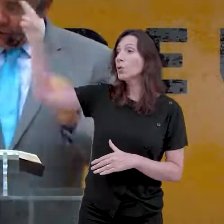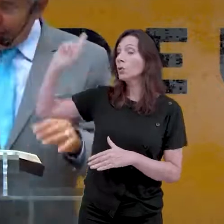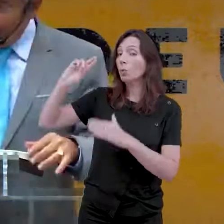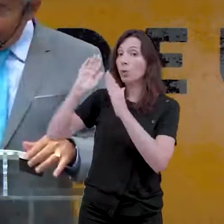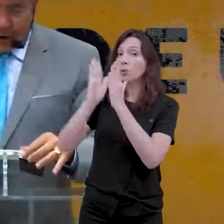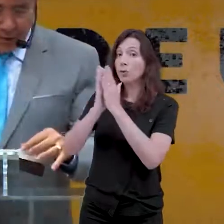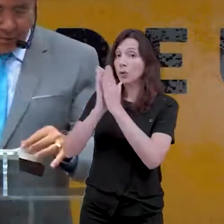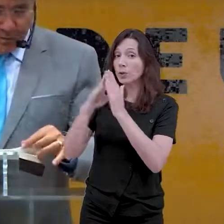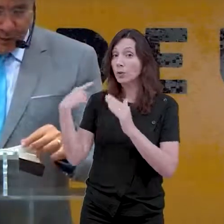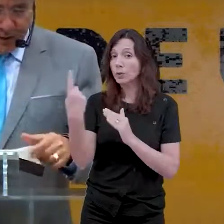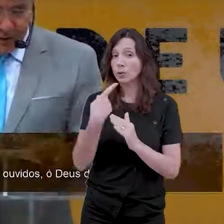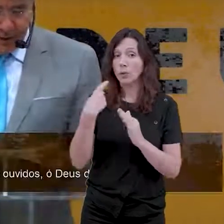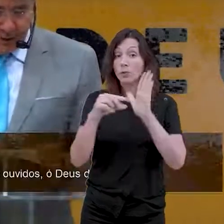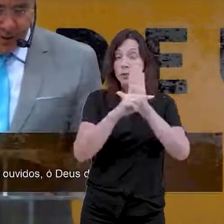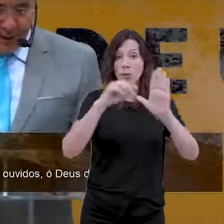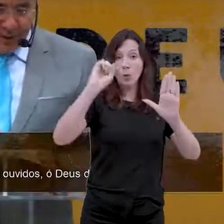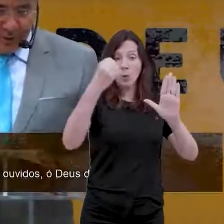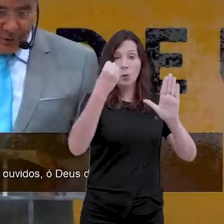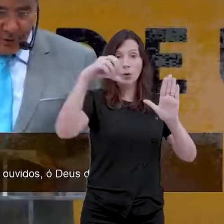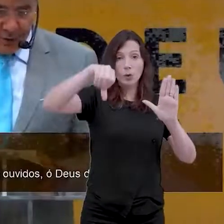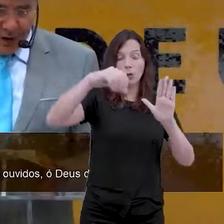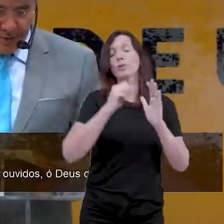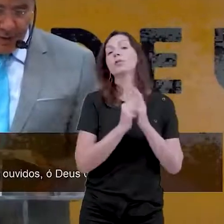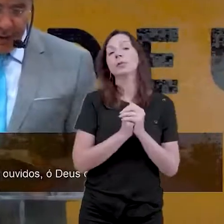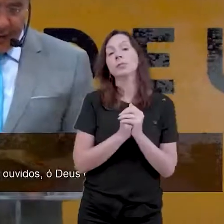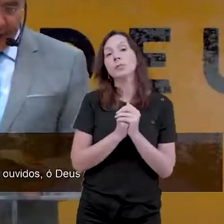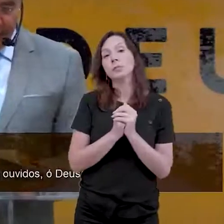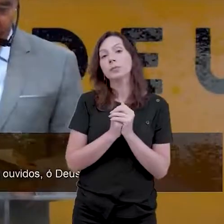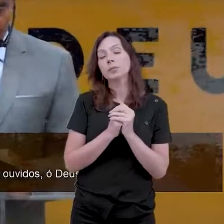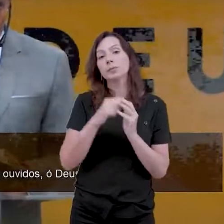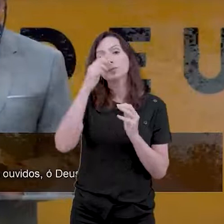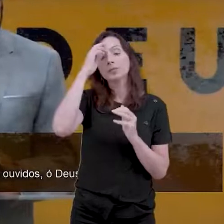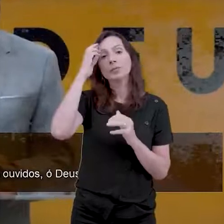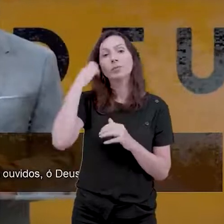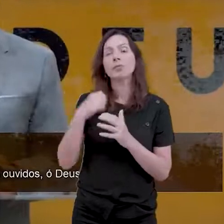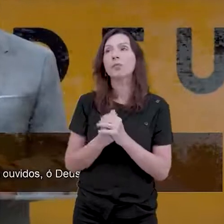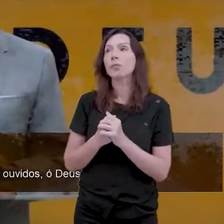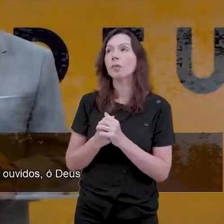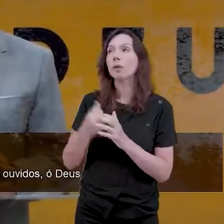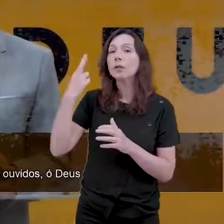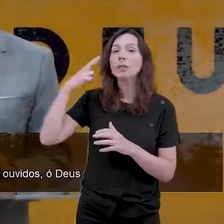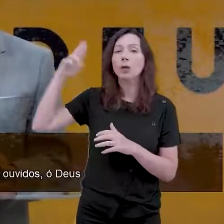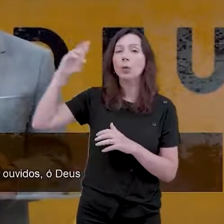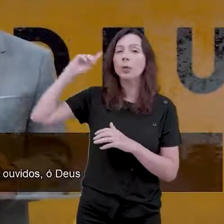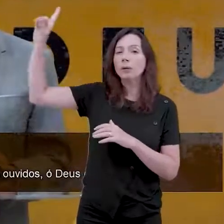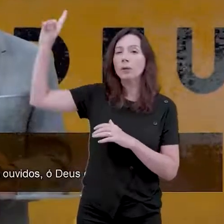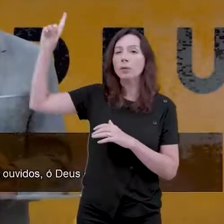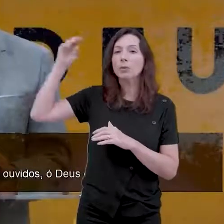Veja versículos 8 e 9. Vamos ler? Toda a igreja? 8 e 9. Senhor, Deus dos